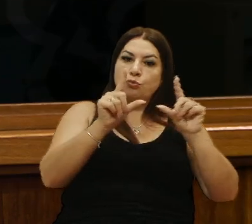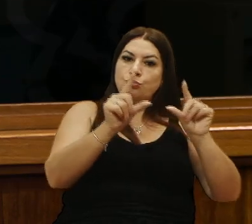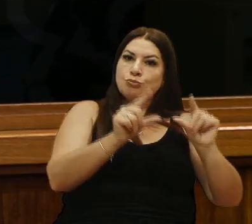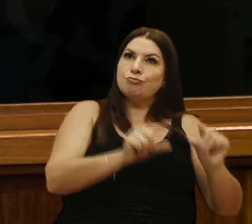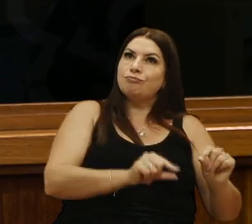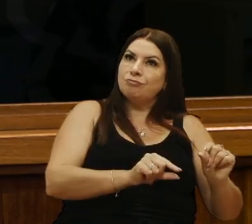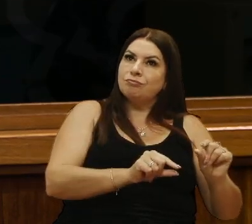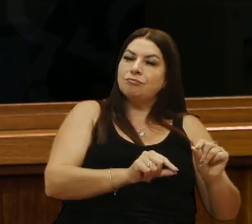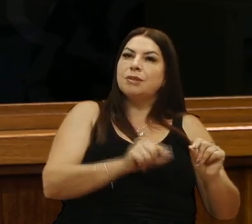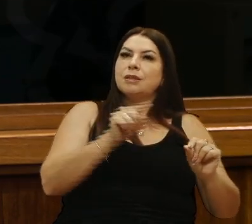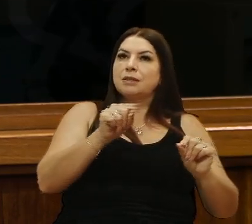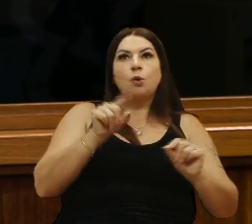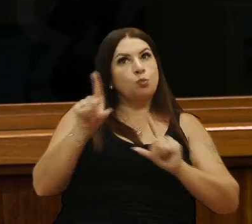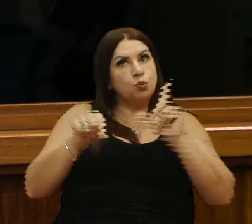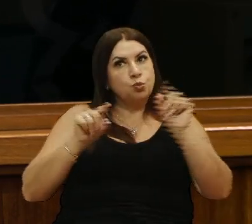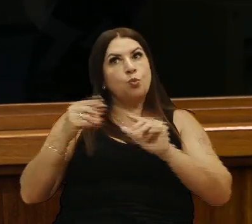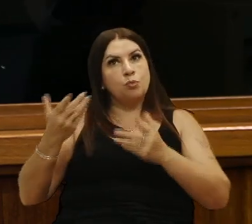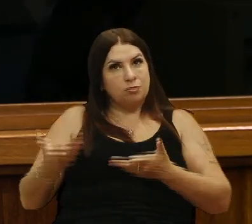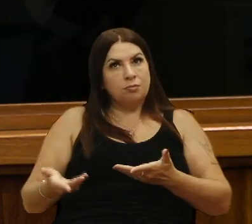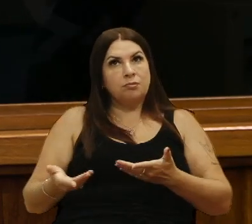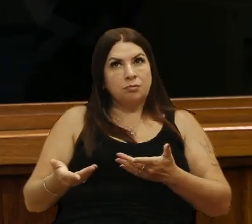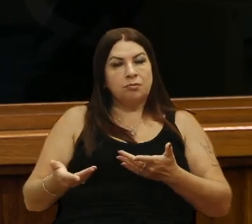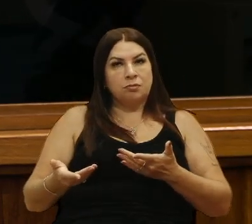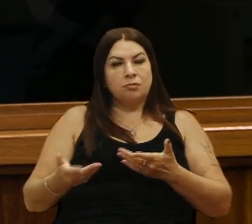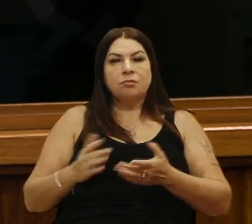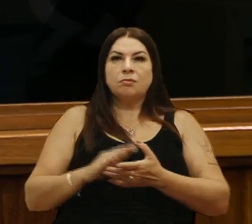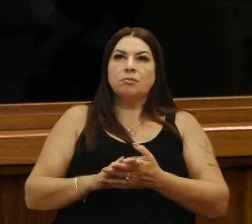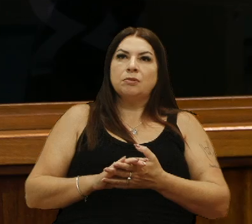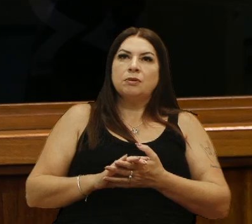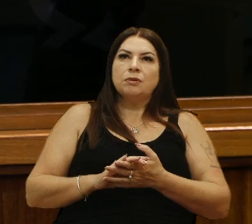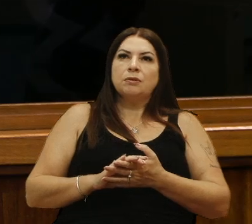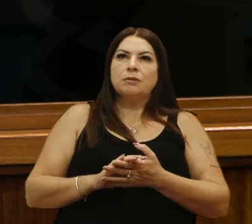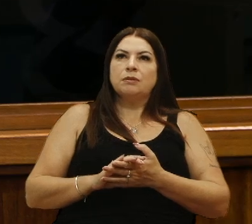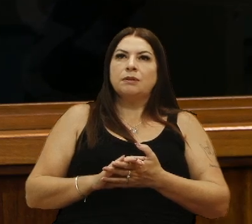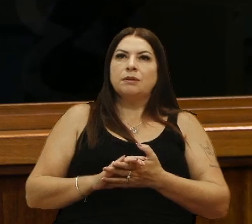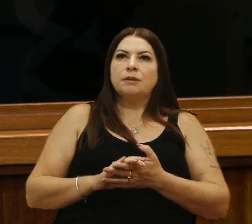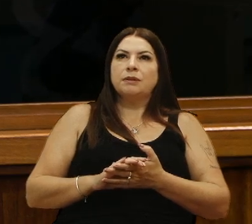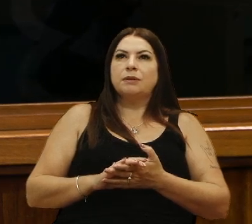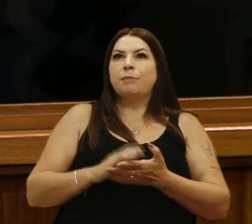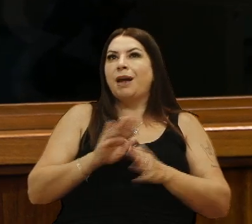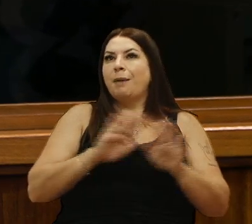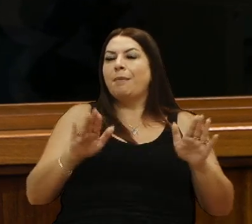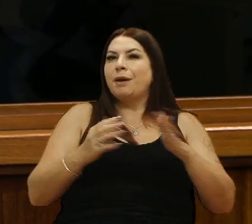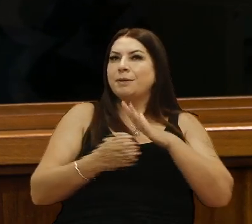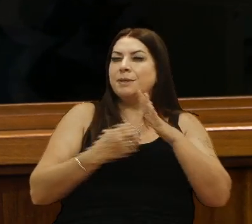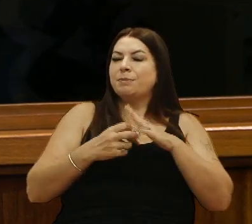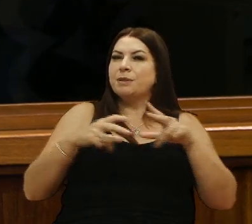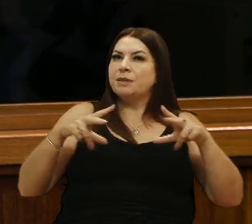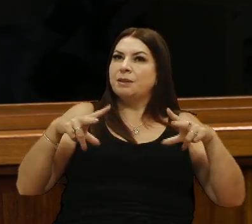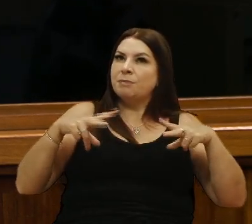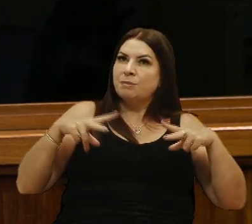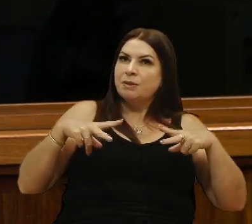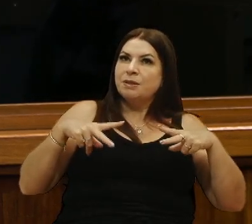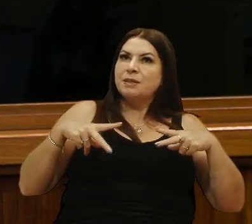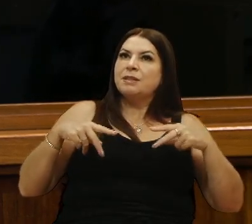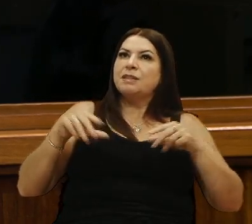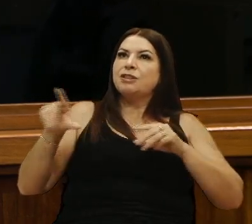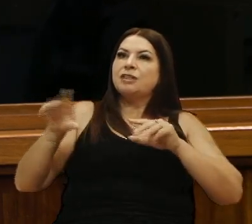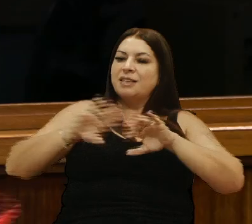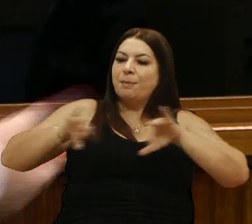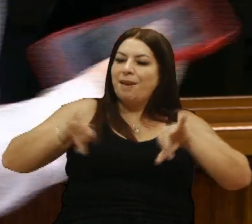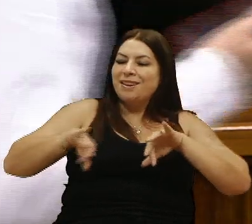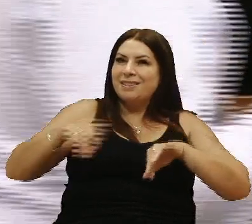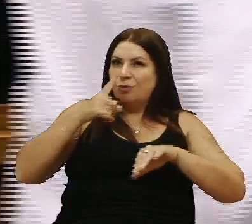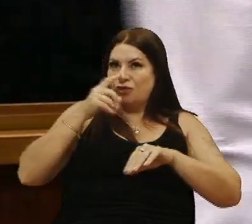bastante. São alternativas para acabar com as empresas privadas que fazem essa coleta de lixo